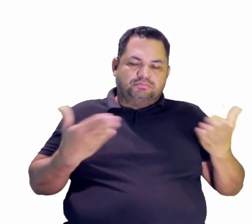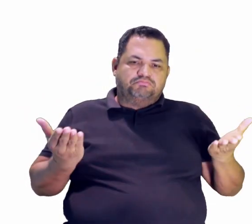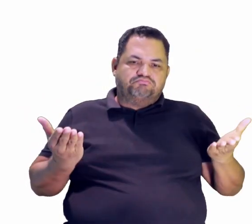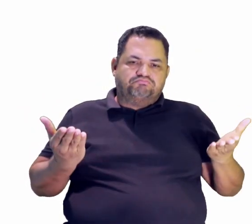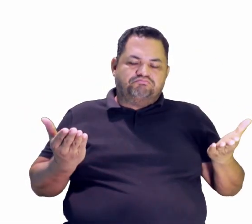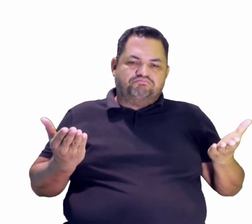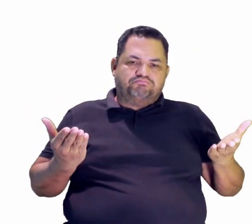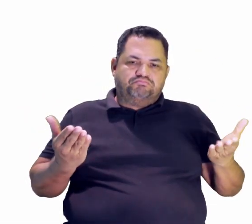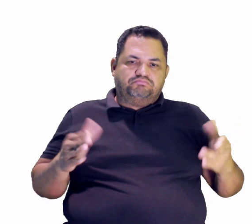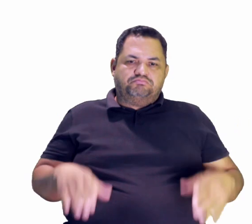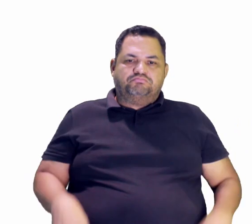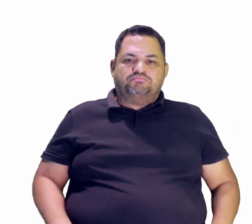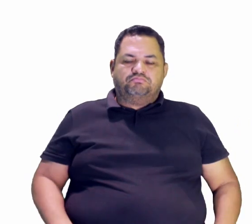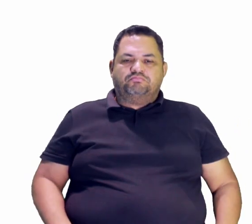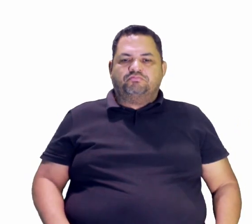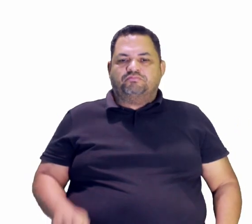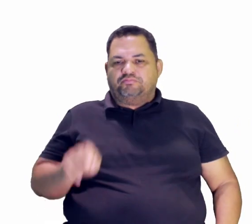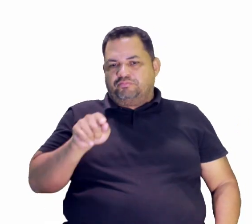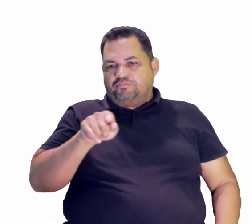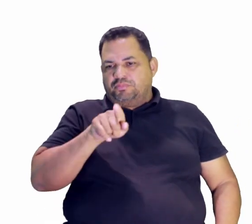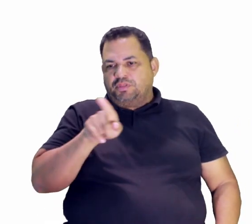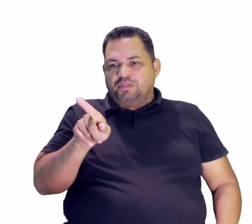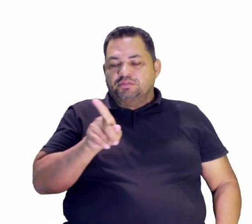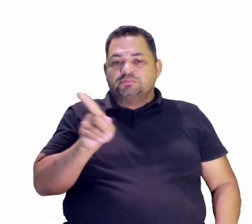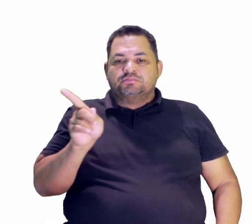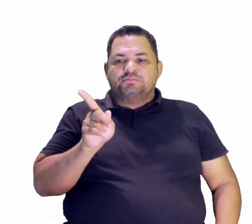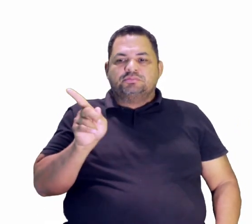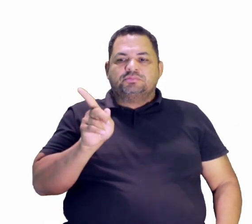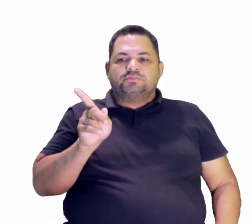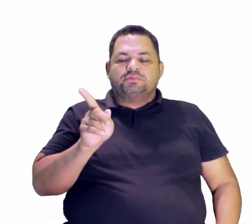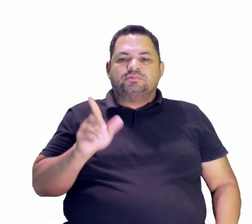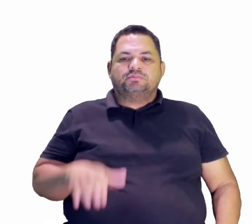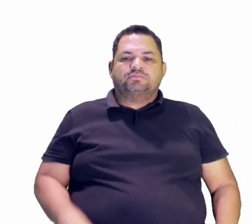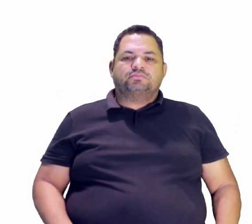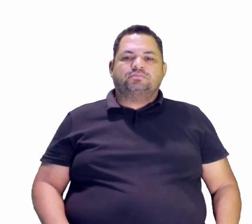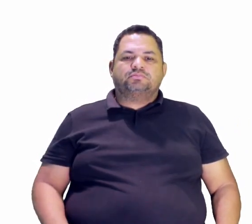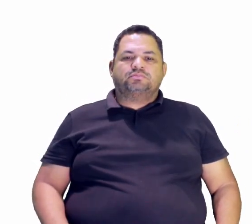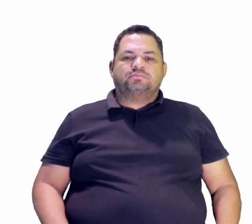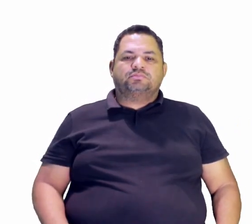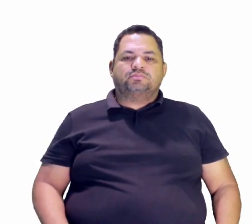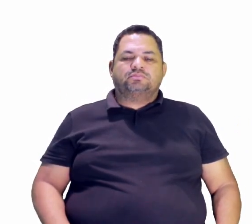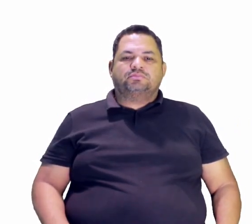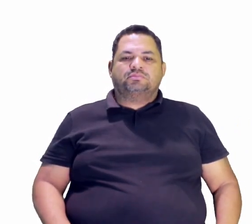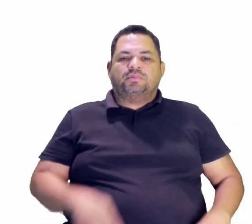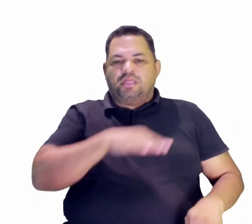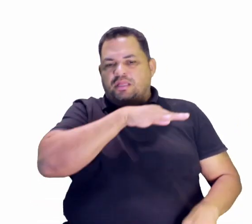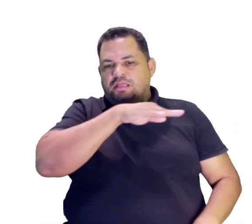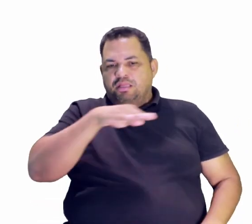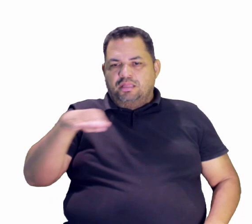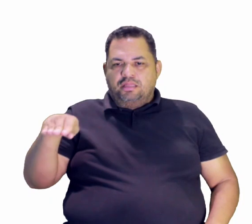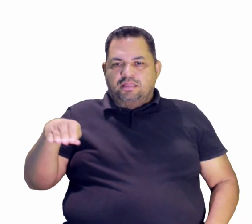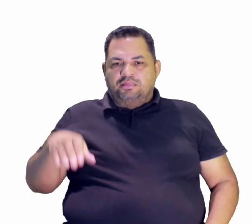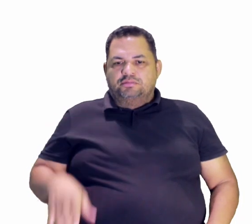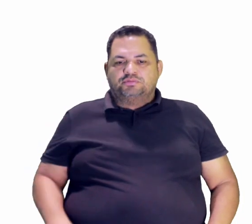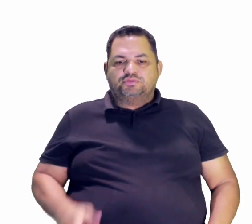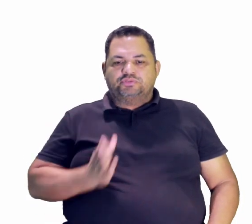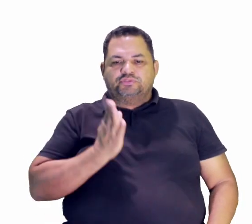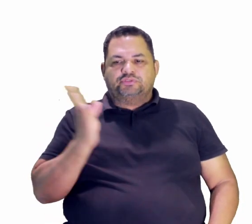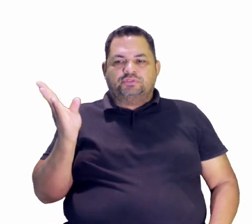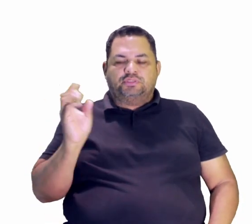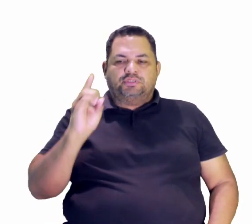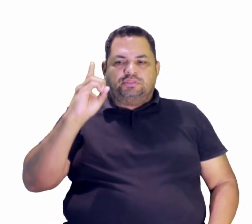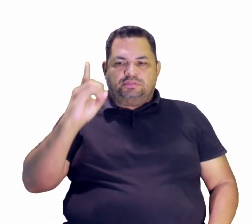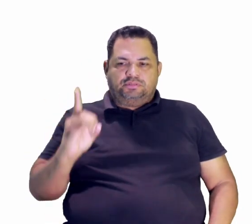tamanho. Coloco uma setinha. No momento que eu coloco uma setinha, pronto. Eu disse que é horizontal e para a